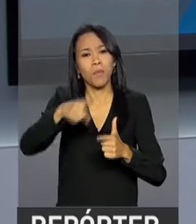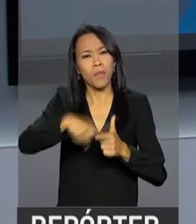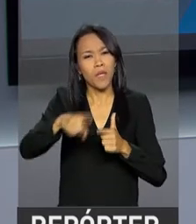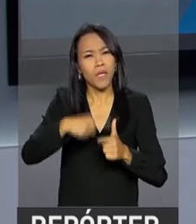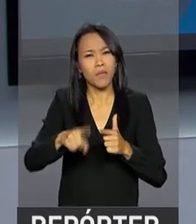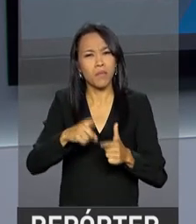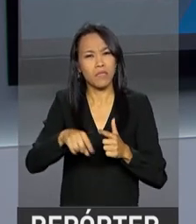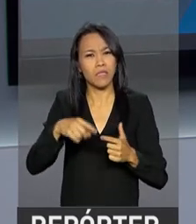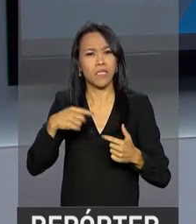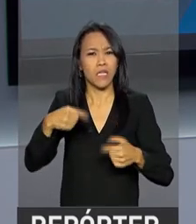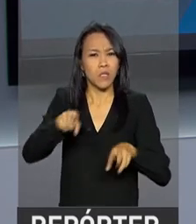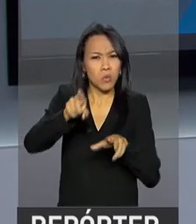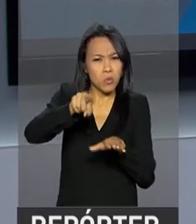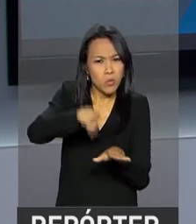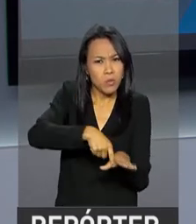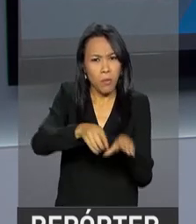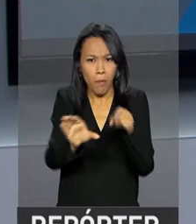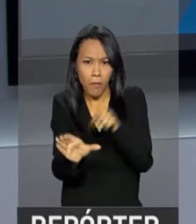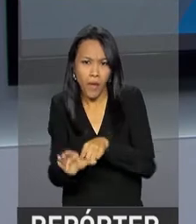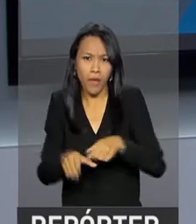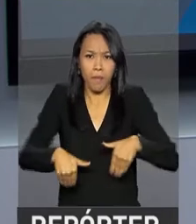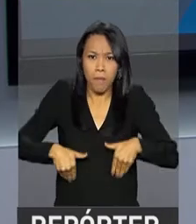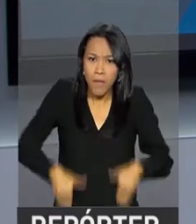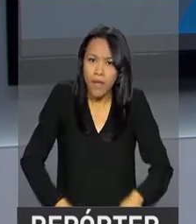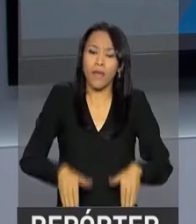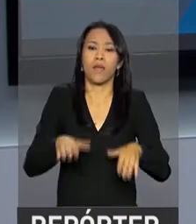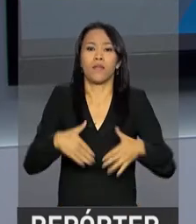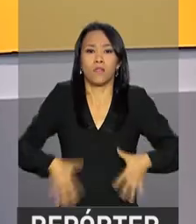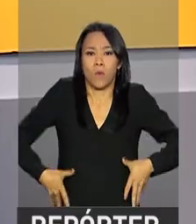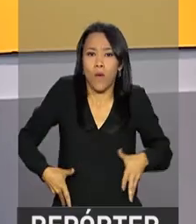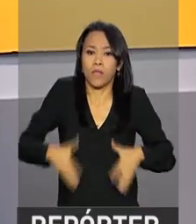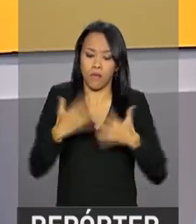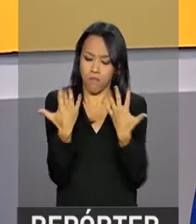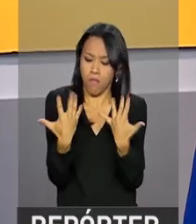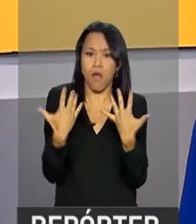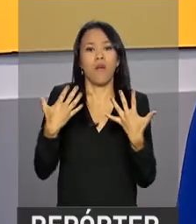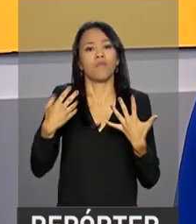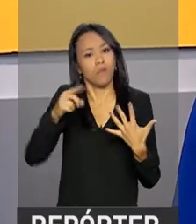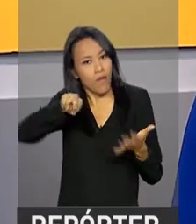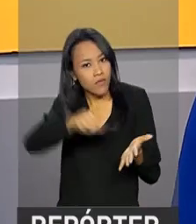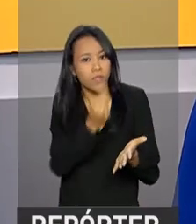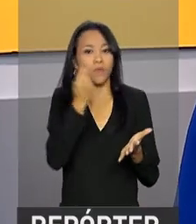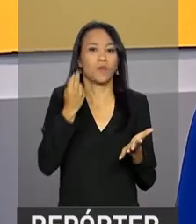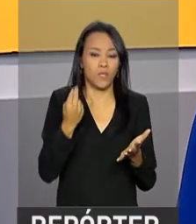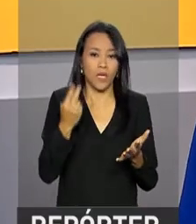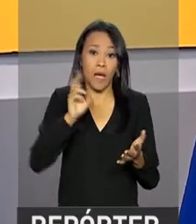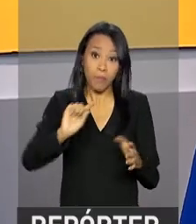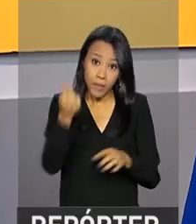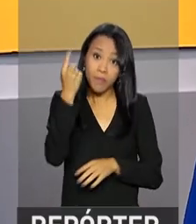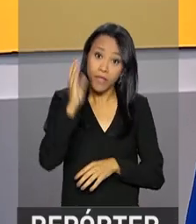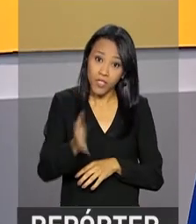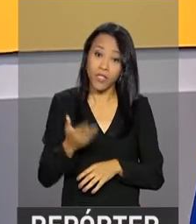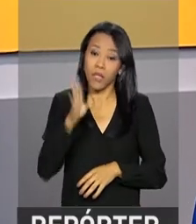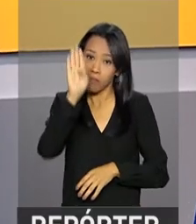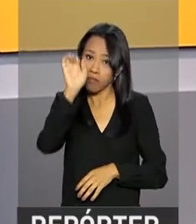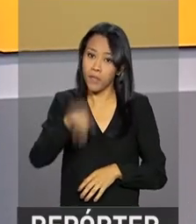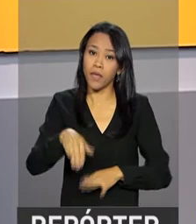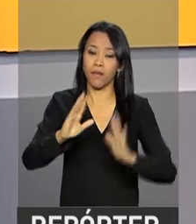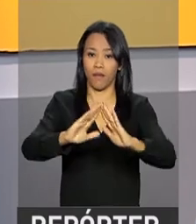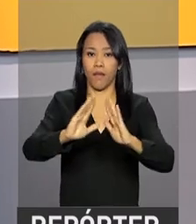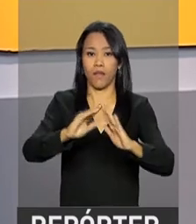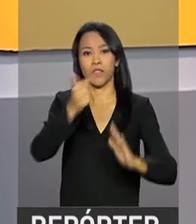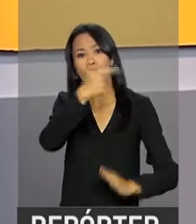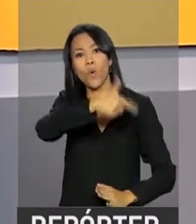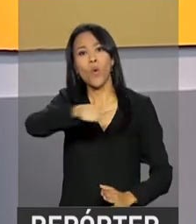graves nos pés pernas quadris irmãos a primeira paciente já se recupera bem em casa e outros seis